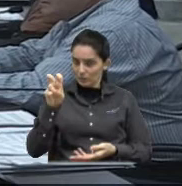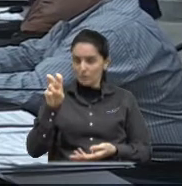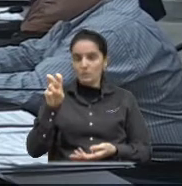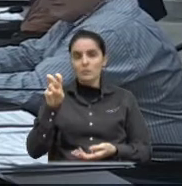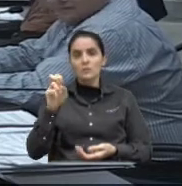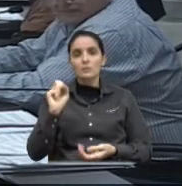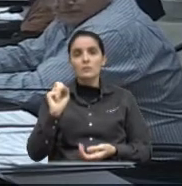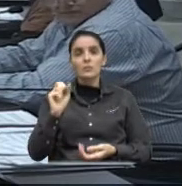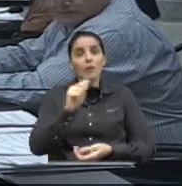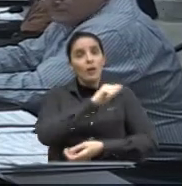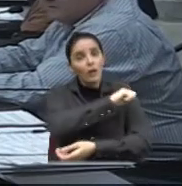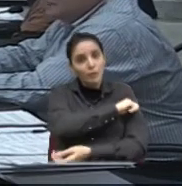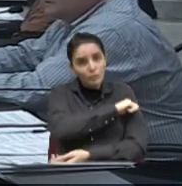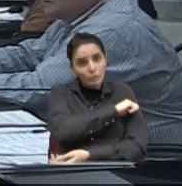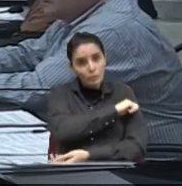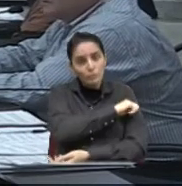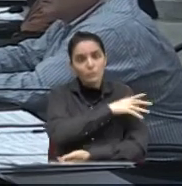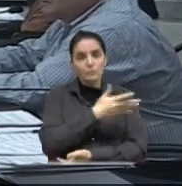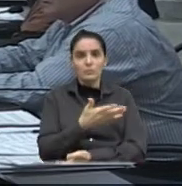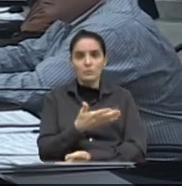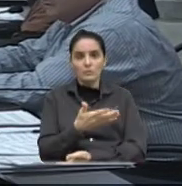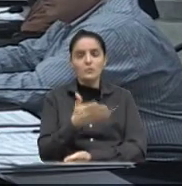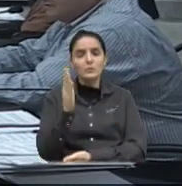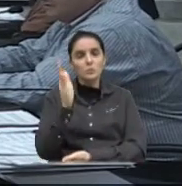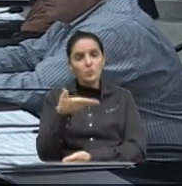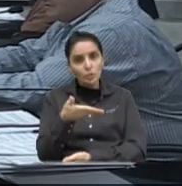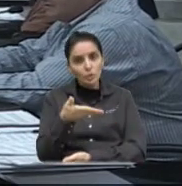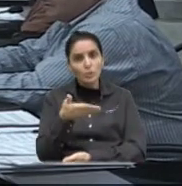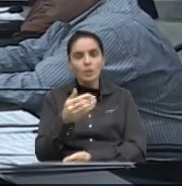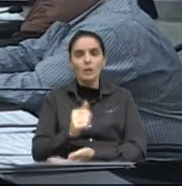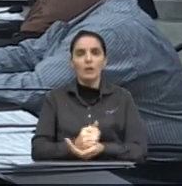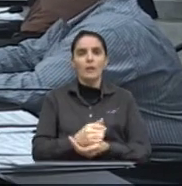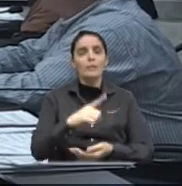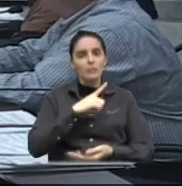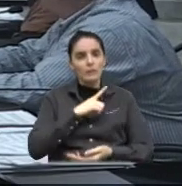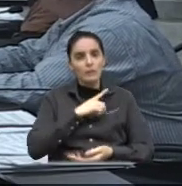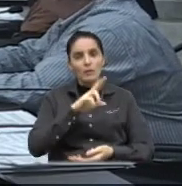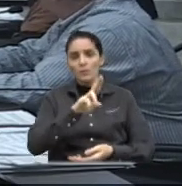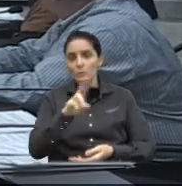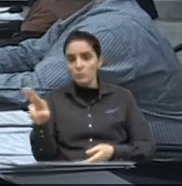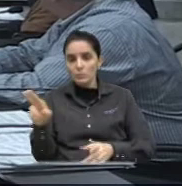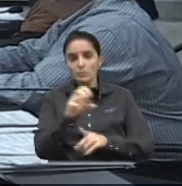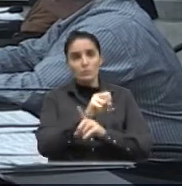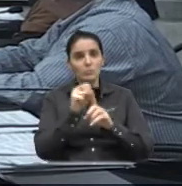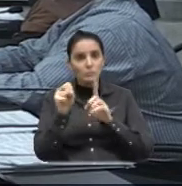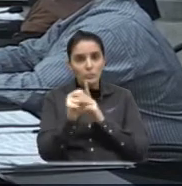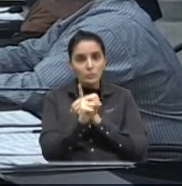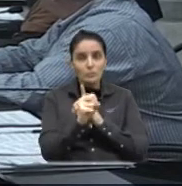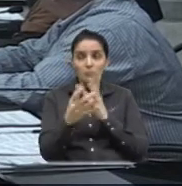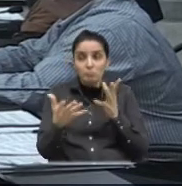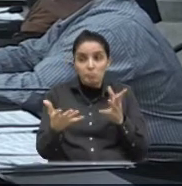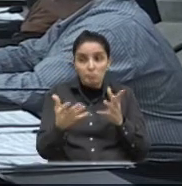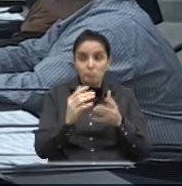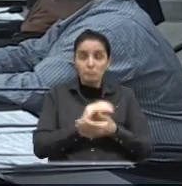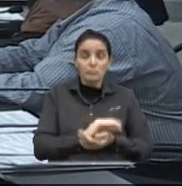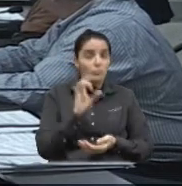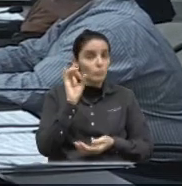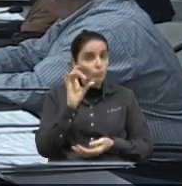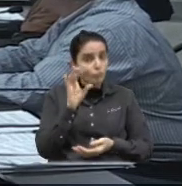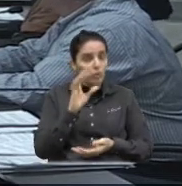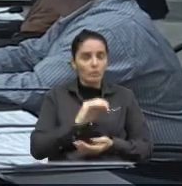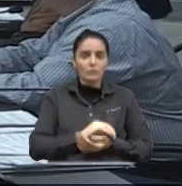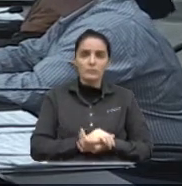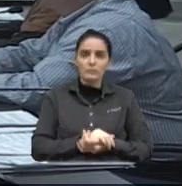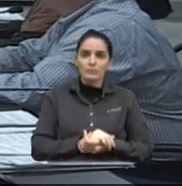cinco alunos que estão sendo tratados já com o seu nome social apenas isso mas